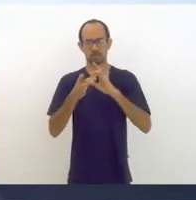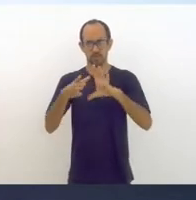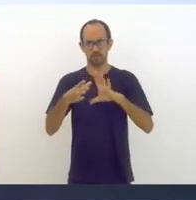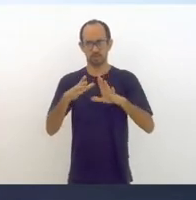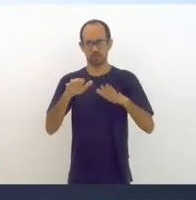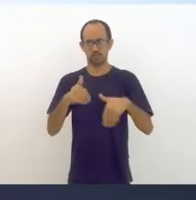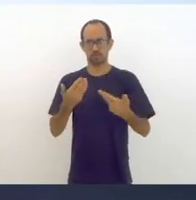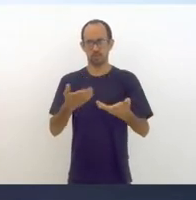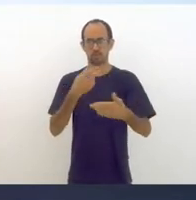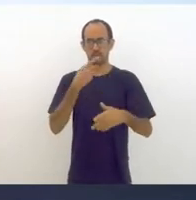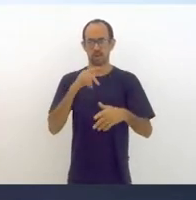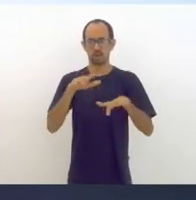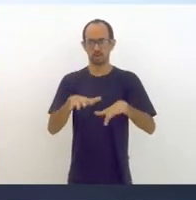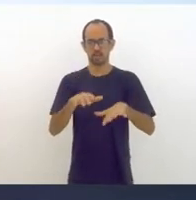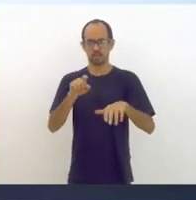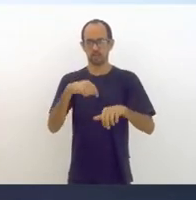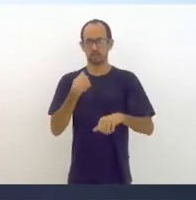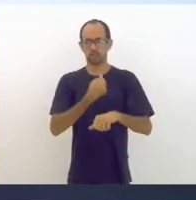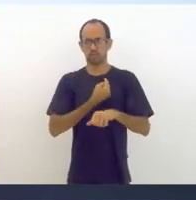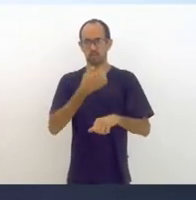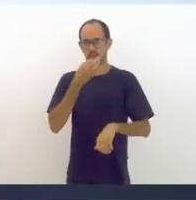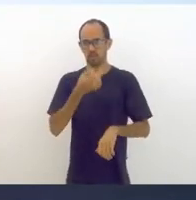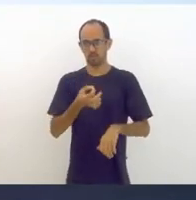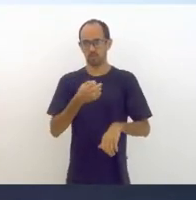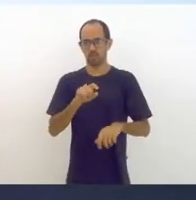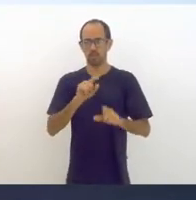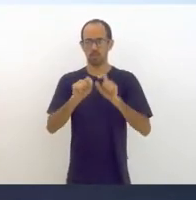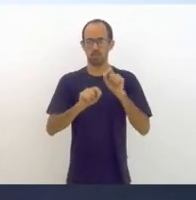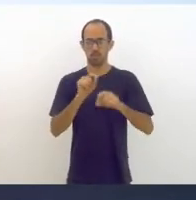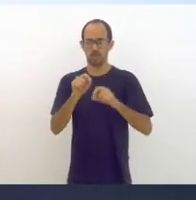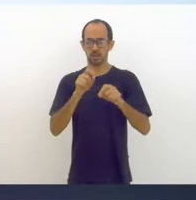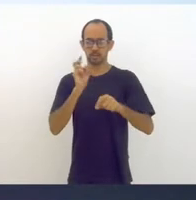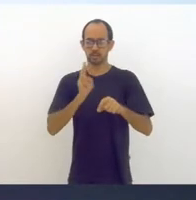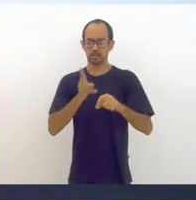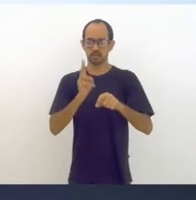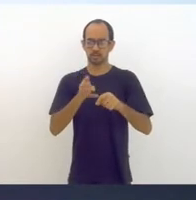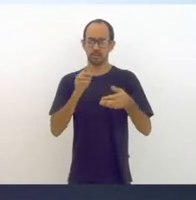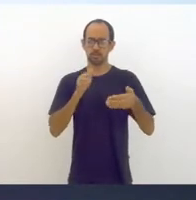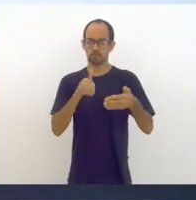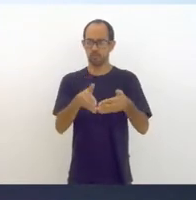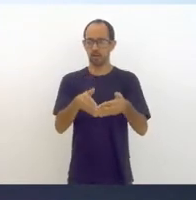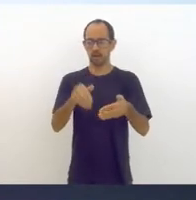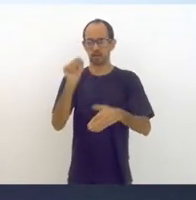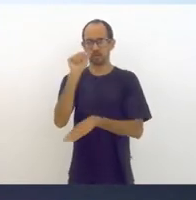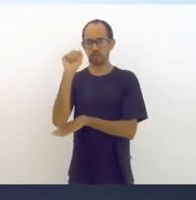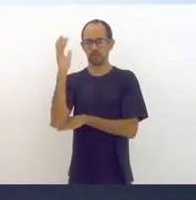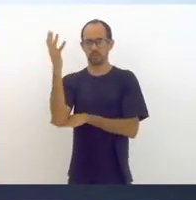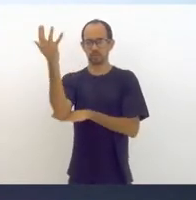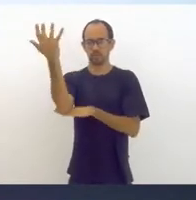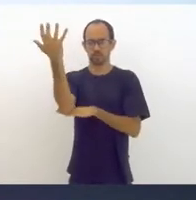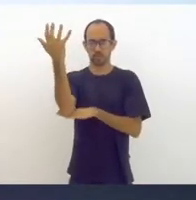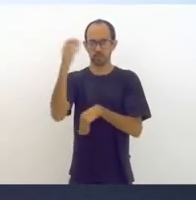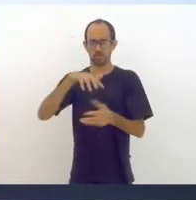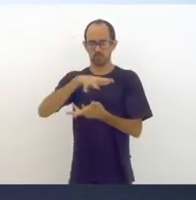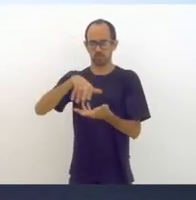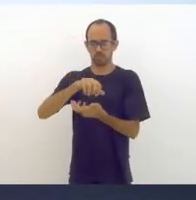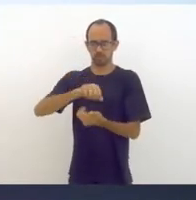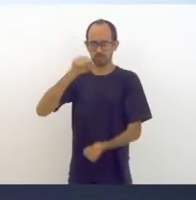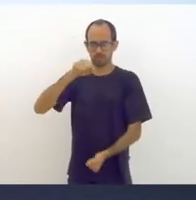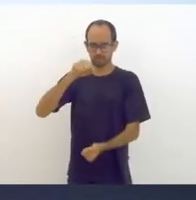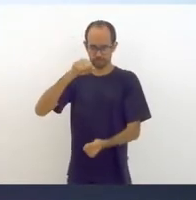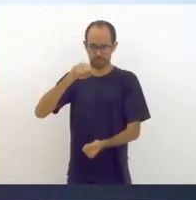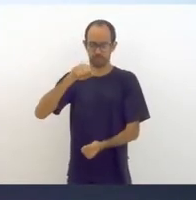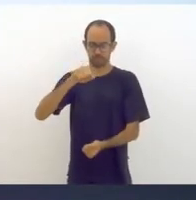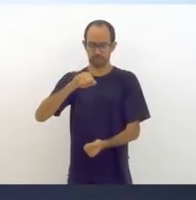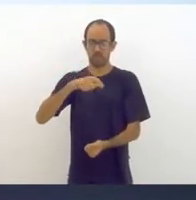isso, o nosso posicionamento sempre é voltado para a sustentabilidade, para o meio ambiente. Nós temos metas e